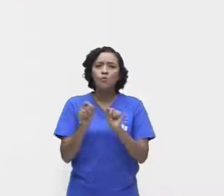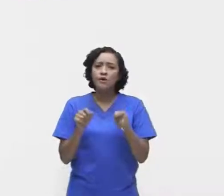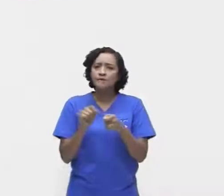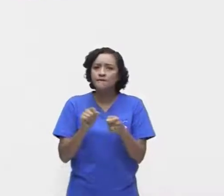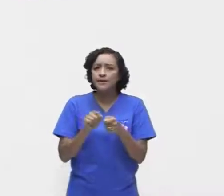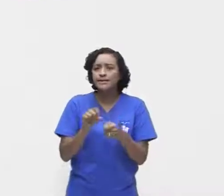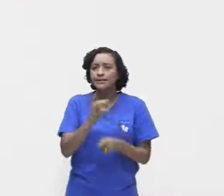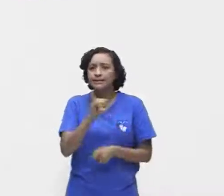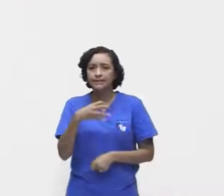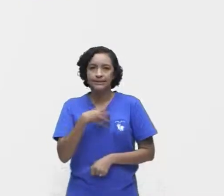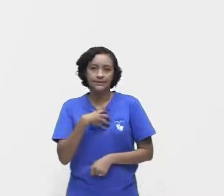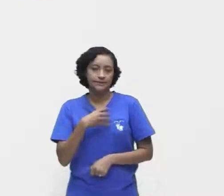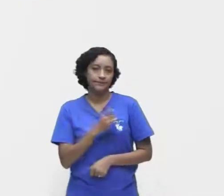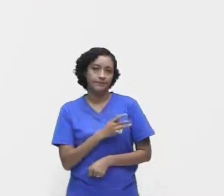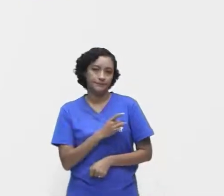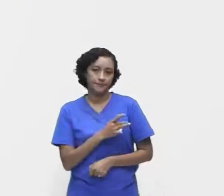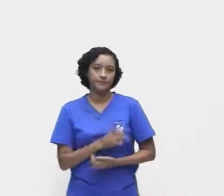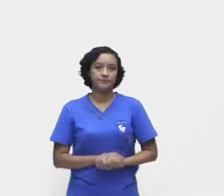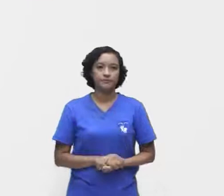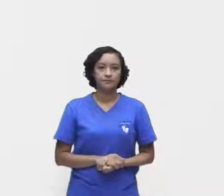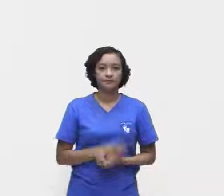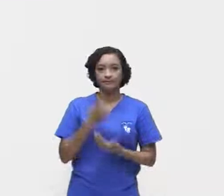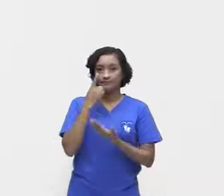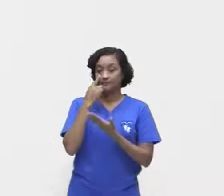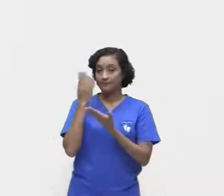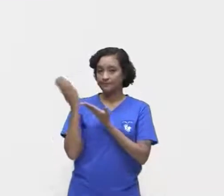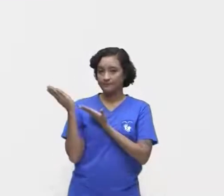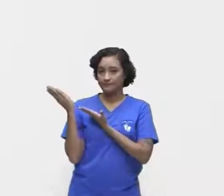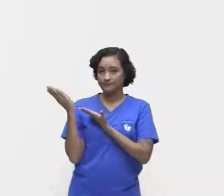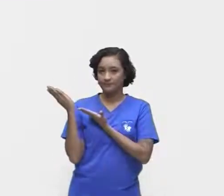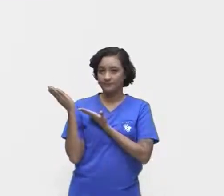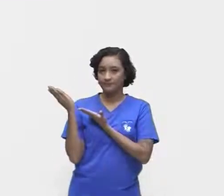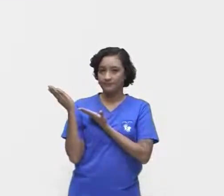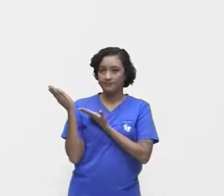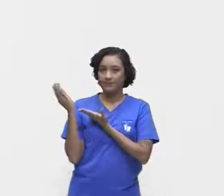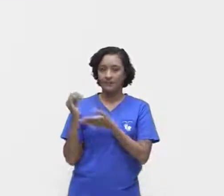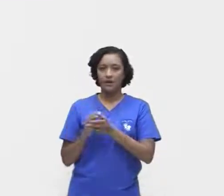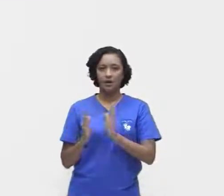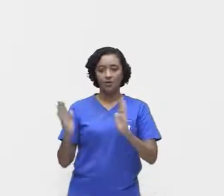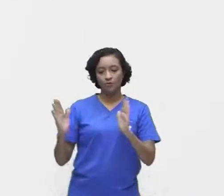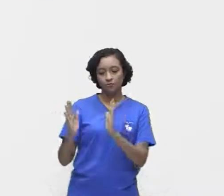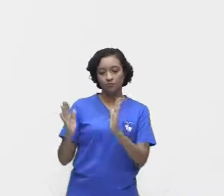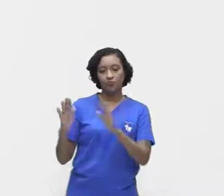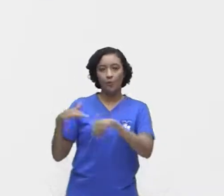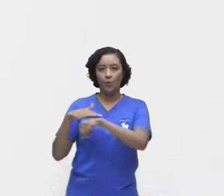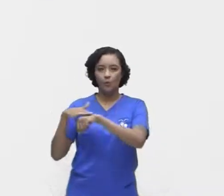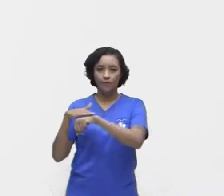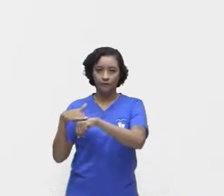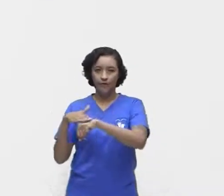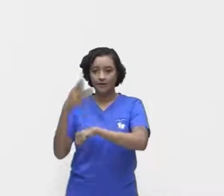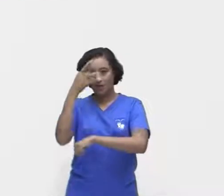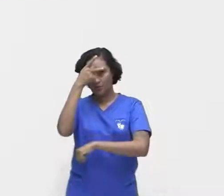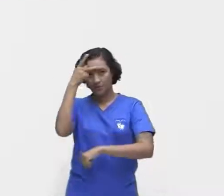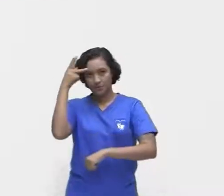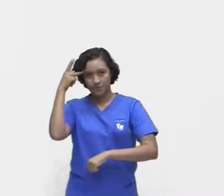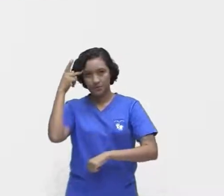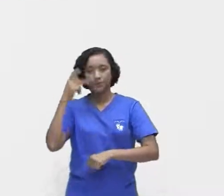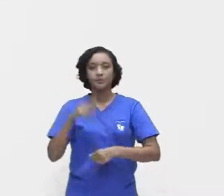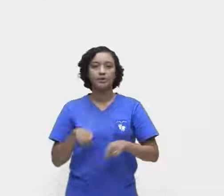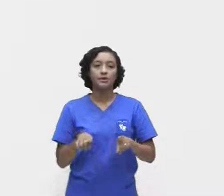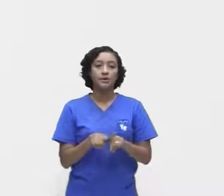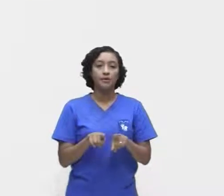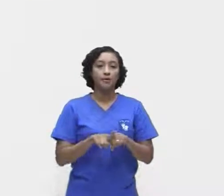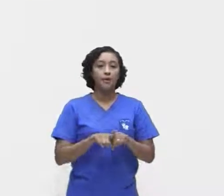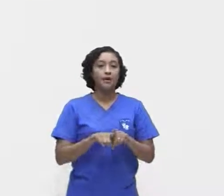né? Então, a gente procurar sempre conversar com alguém, né? Ter acesso a pessoas e serviços que podem